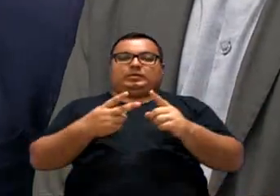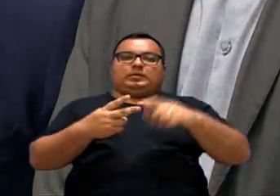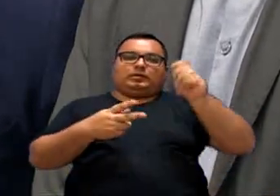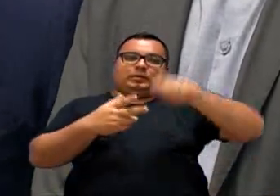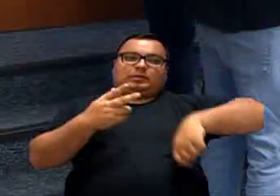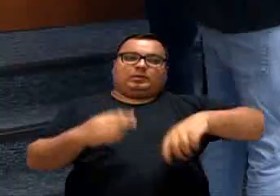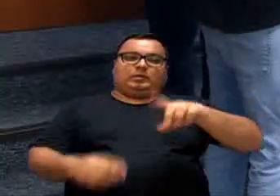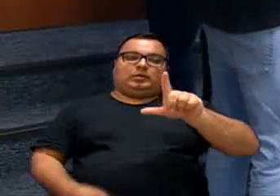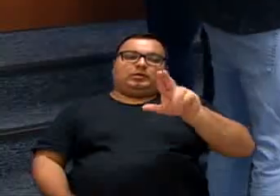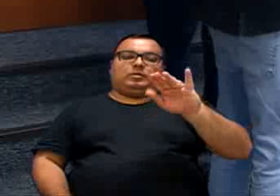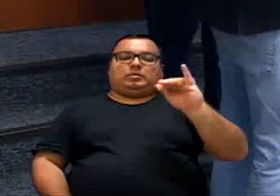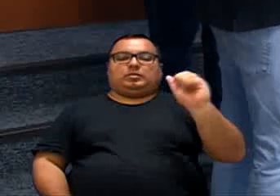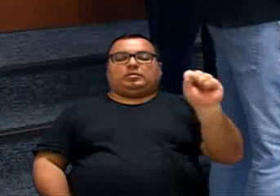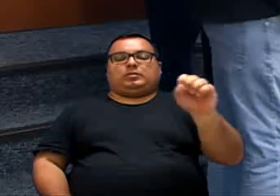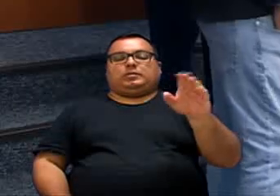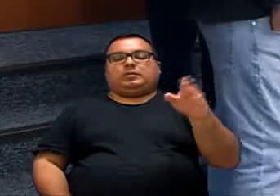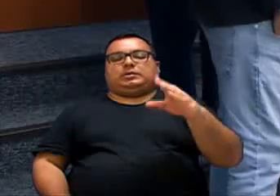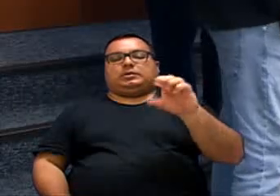Santos.